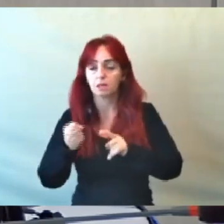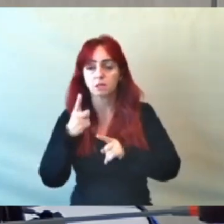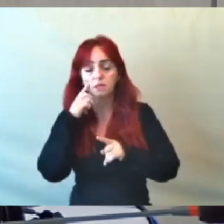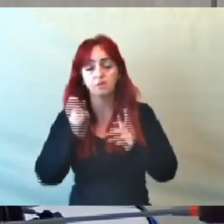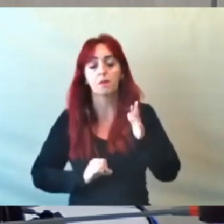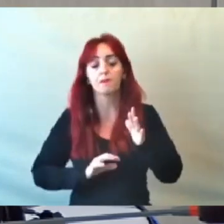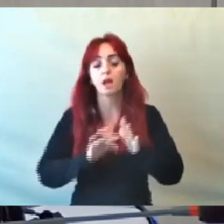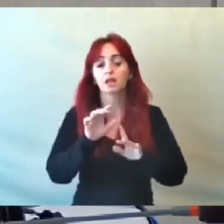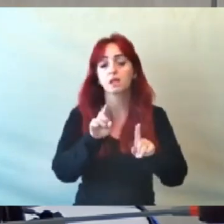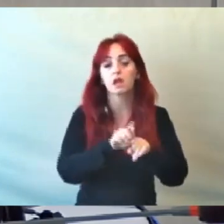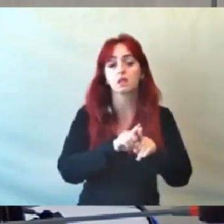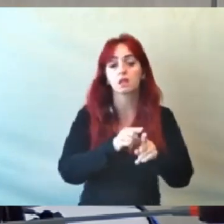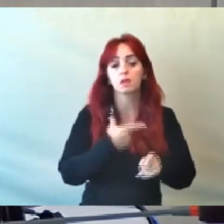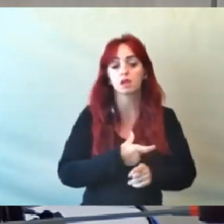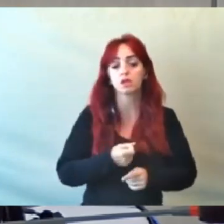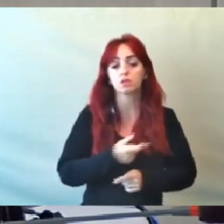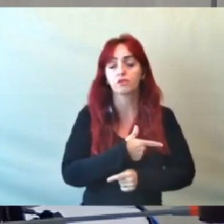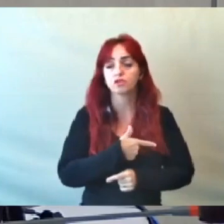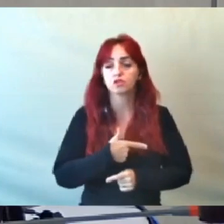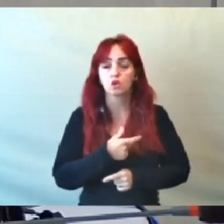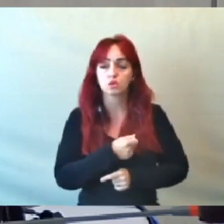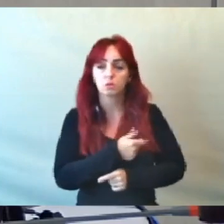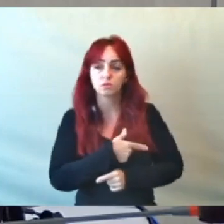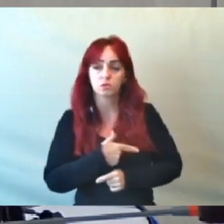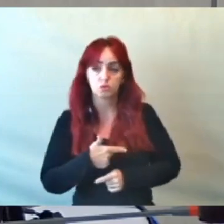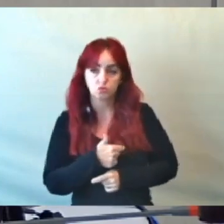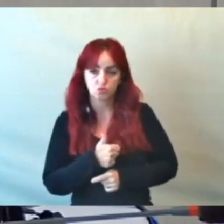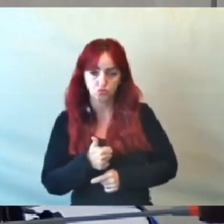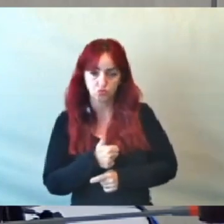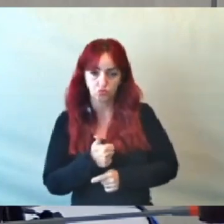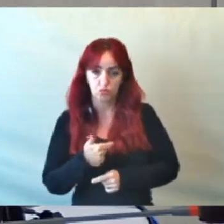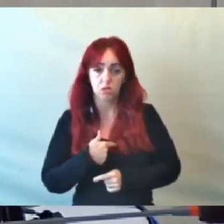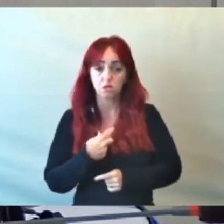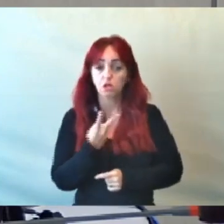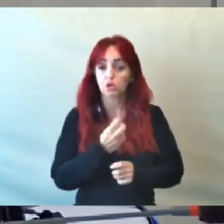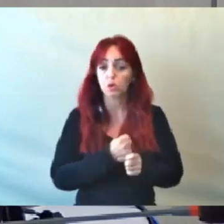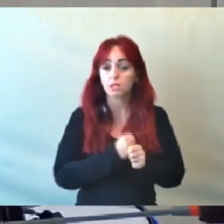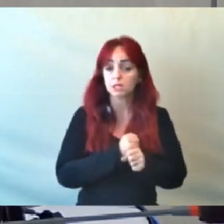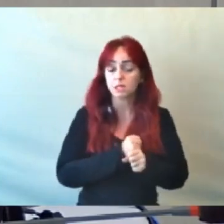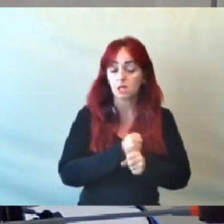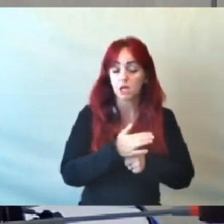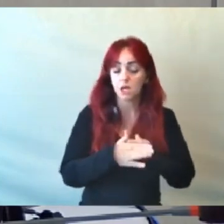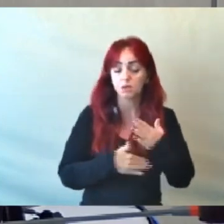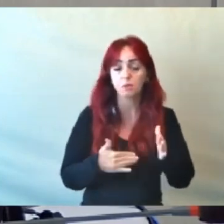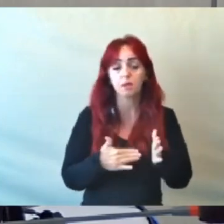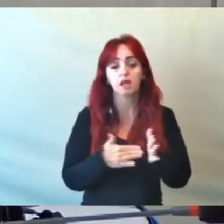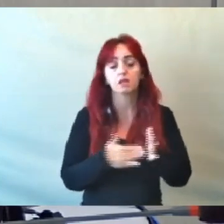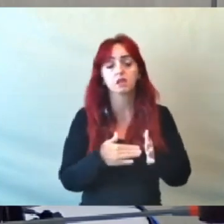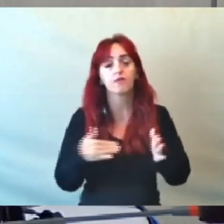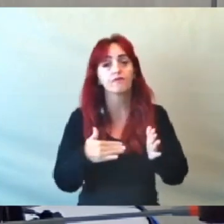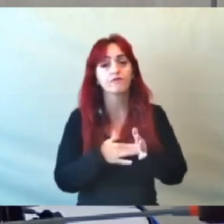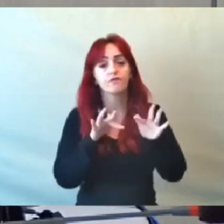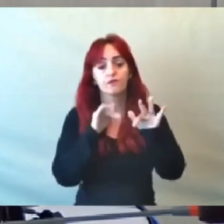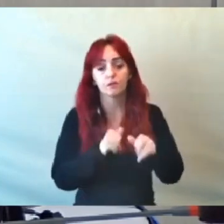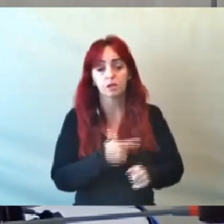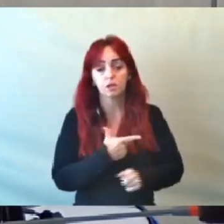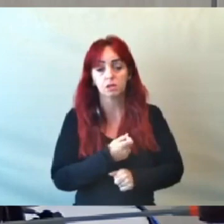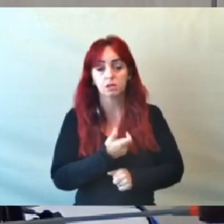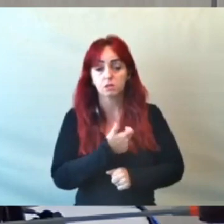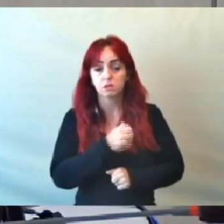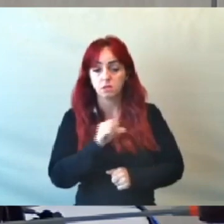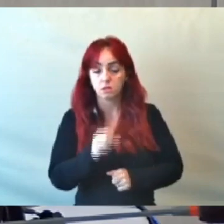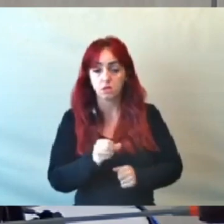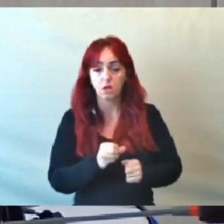2021. Nesses dois anos, e no final de 2019, apenas durante poucos meses, o fósforo e a biomassa